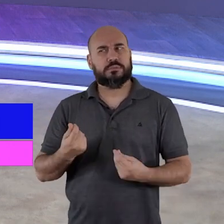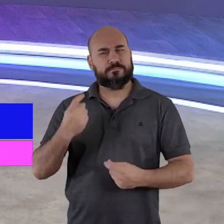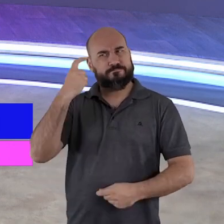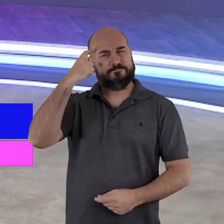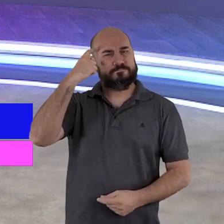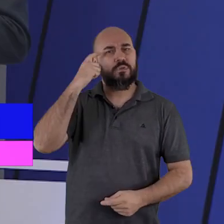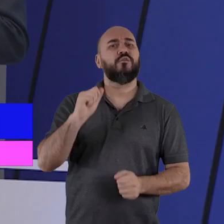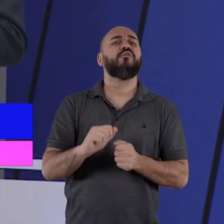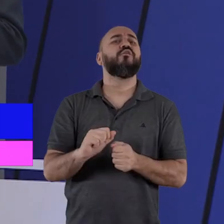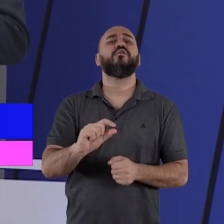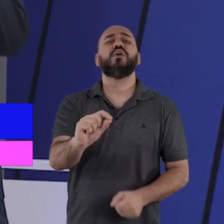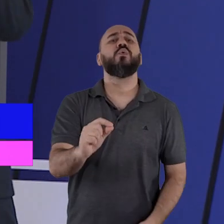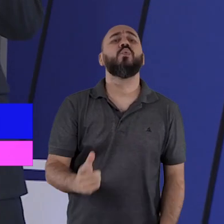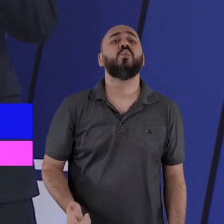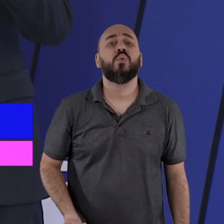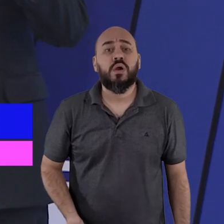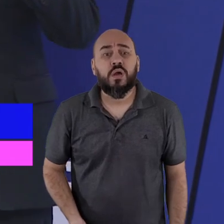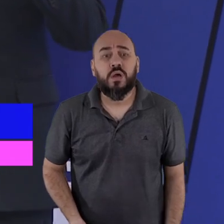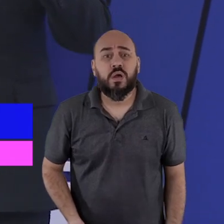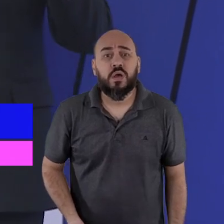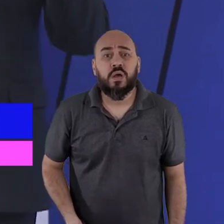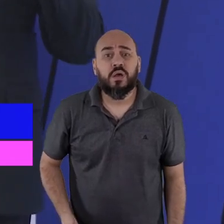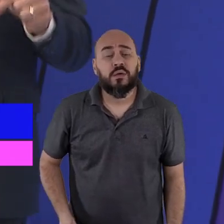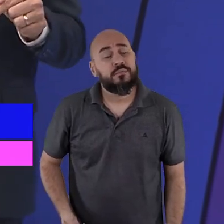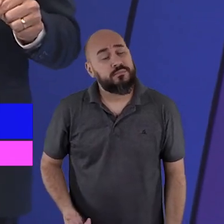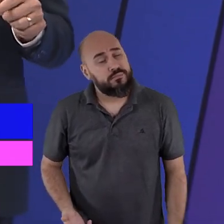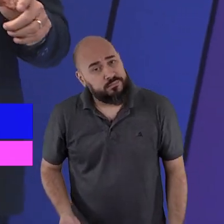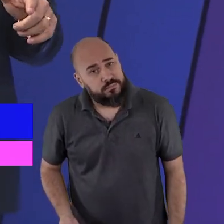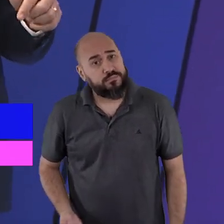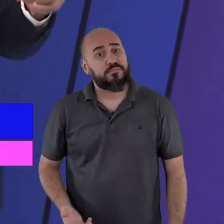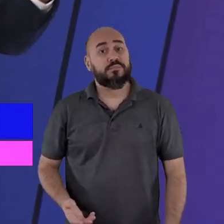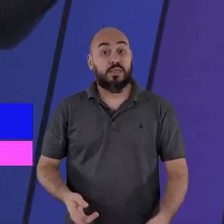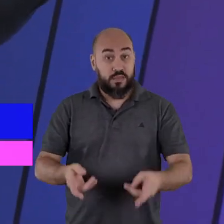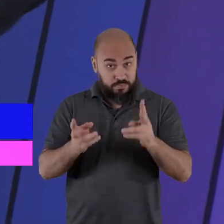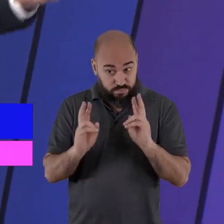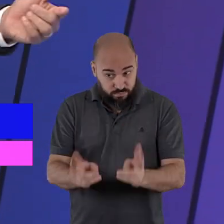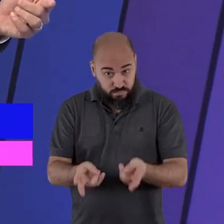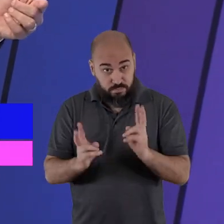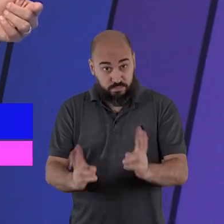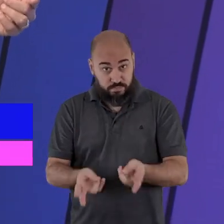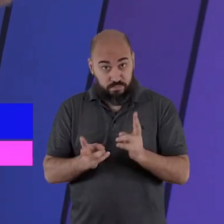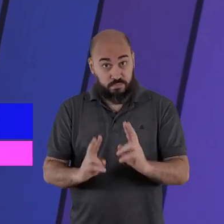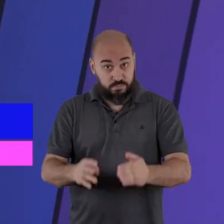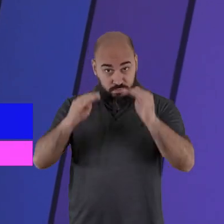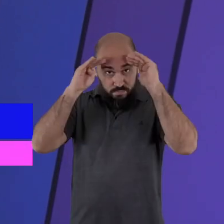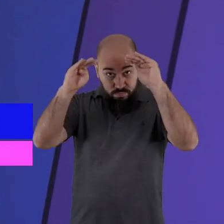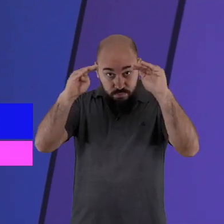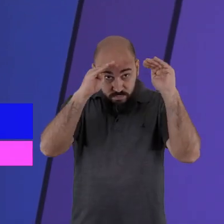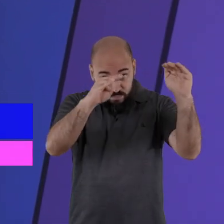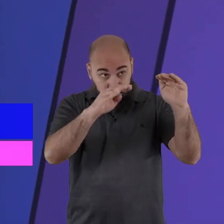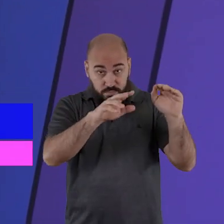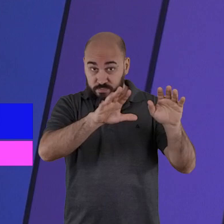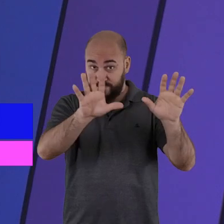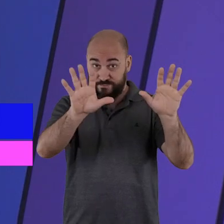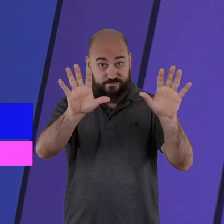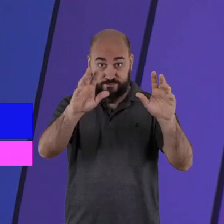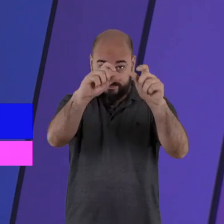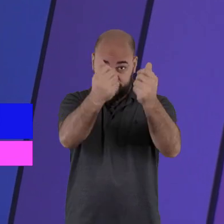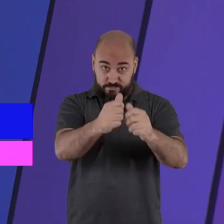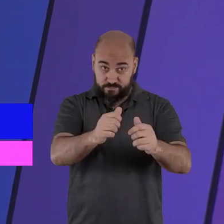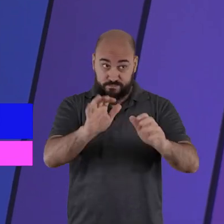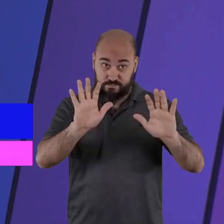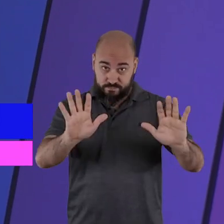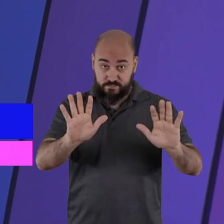faz? Ele mantém o princípio da adoração de um dia dos cristãos, que